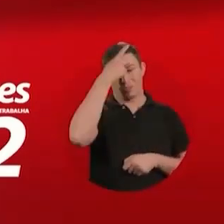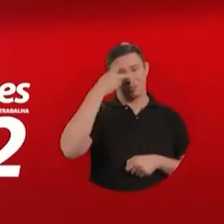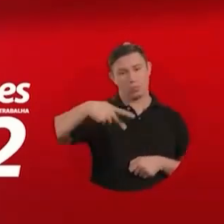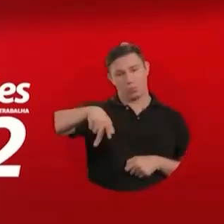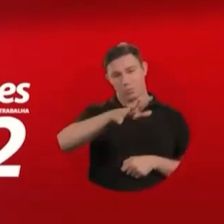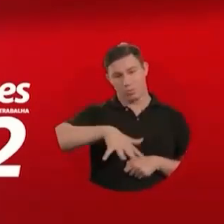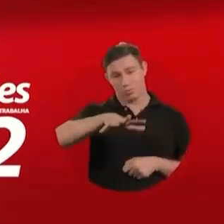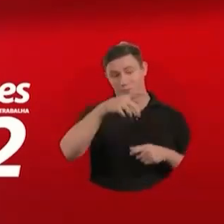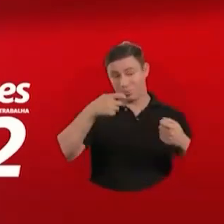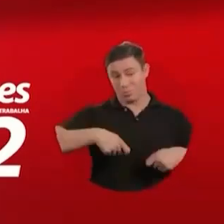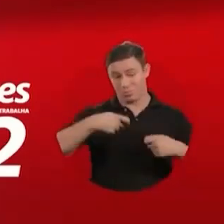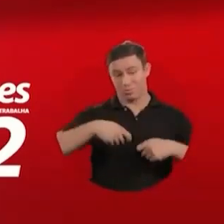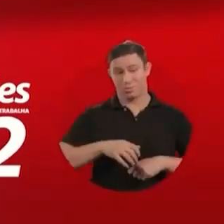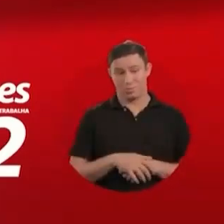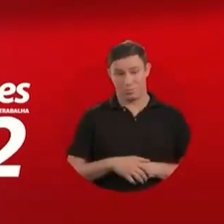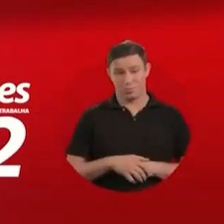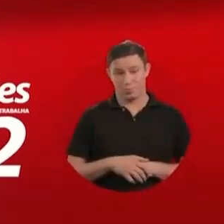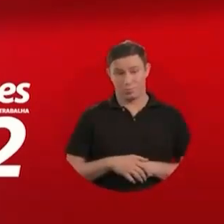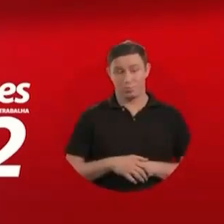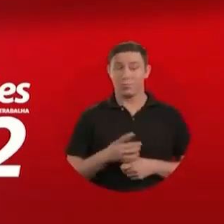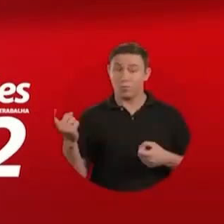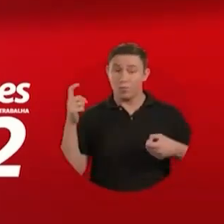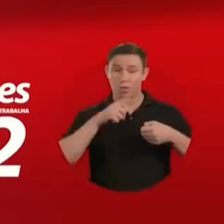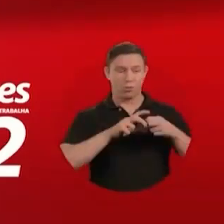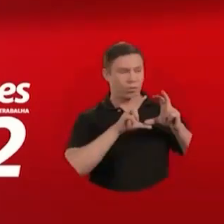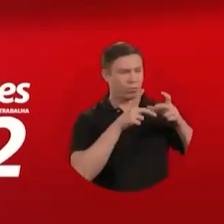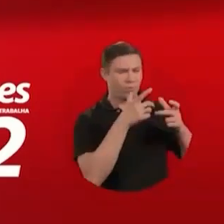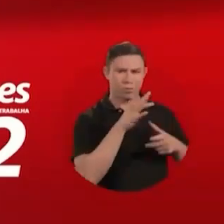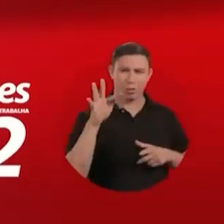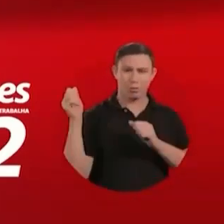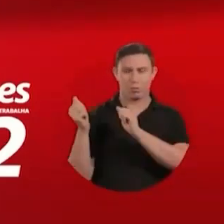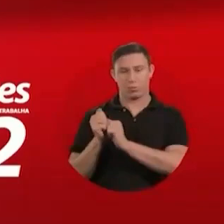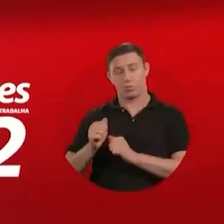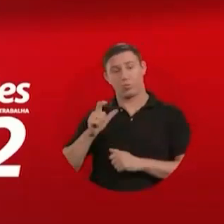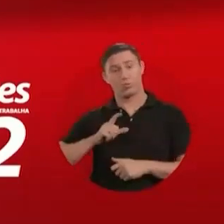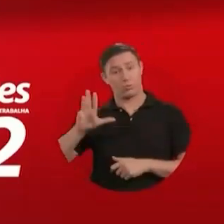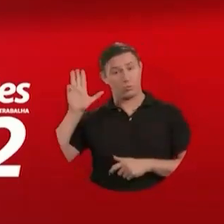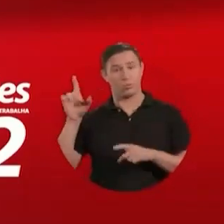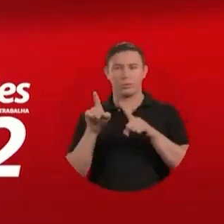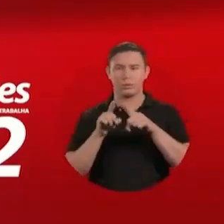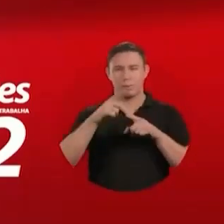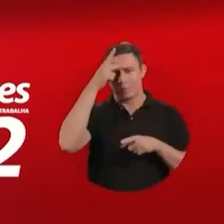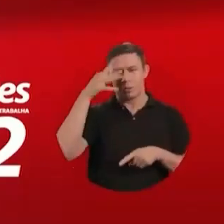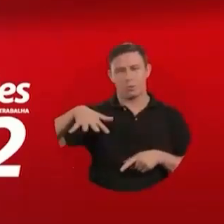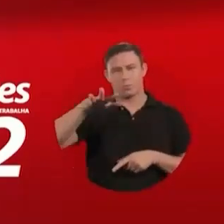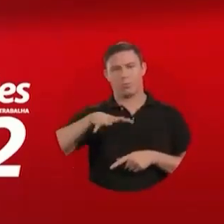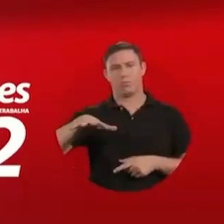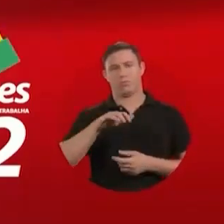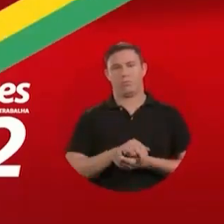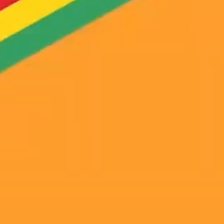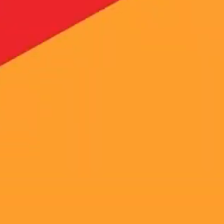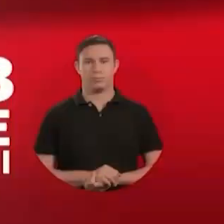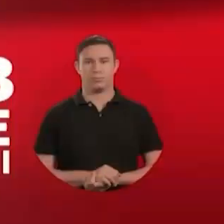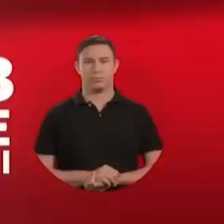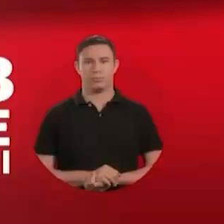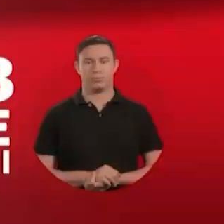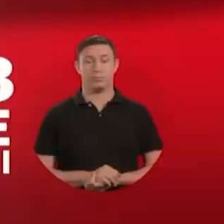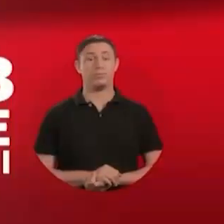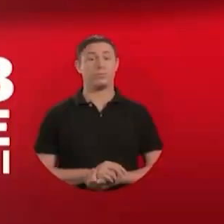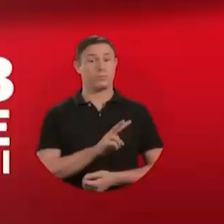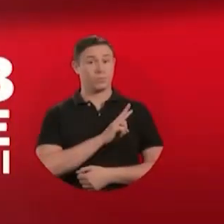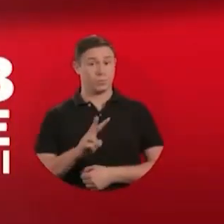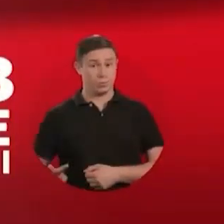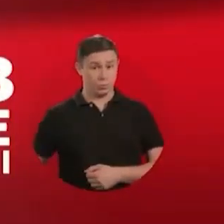fez para melhorar a vida de quem mais precisa. Quero voltar à Câmara Federal, continuar ao lado do Lula e ao lado do povo.